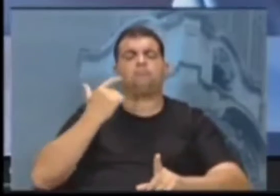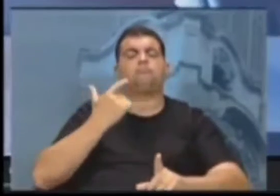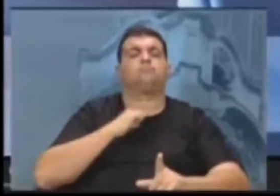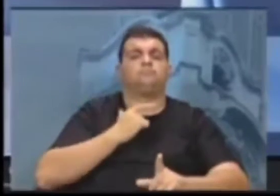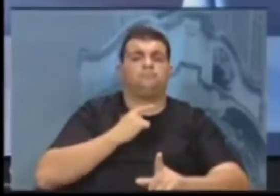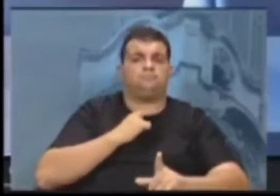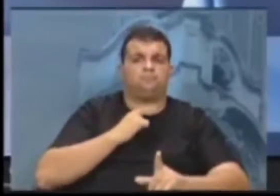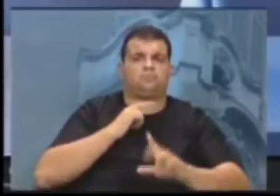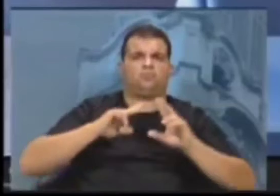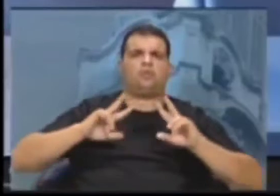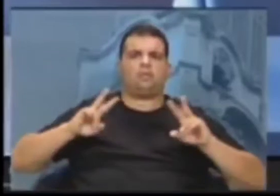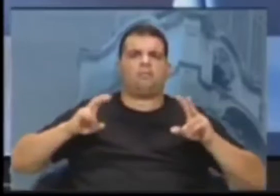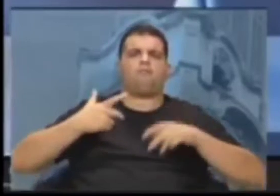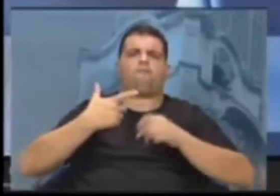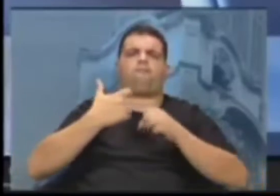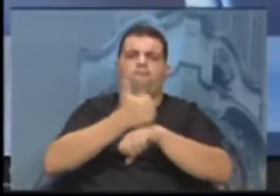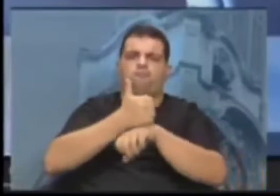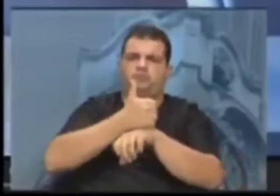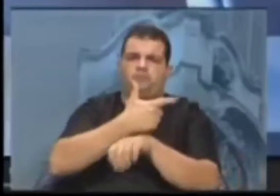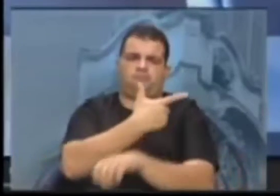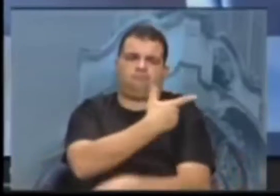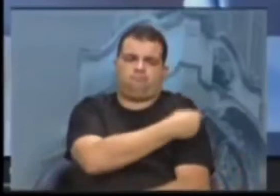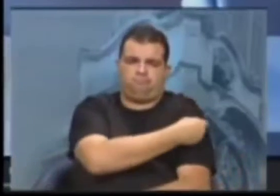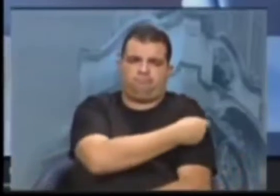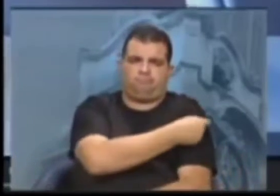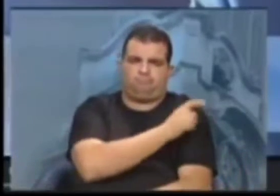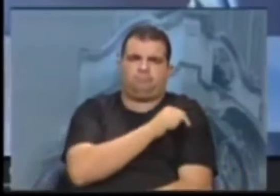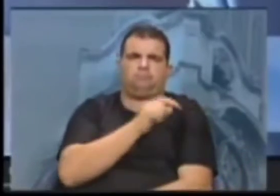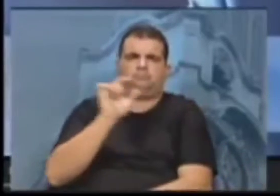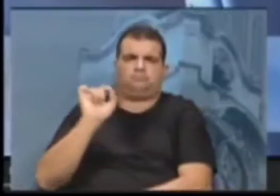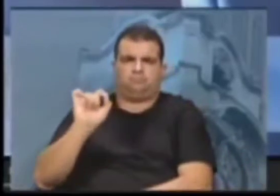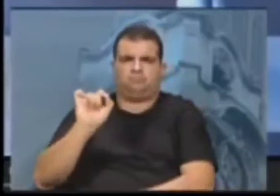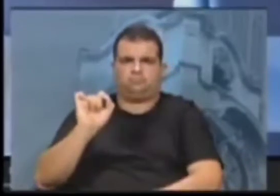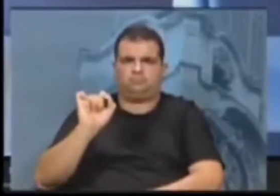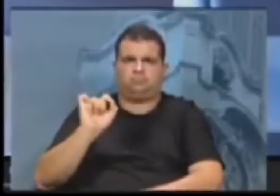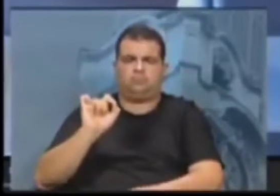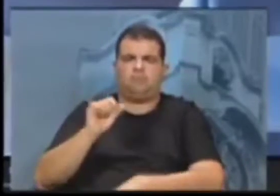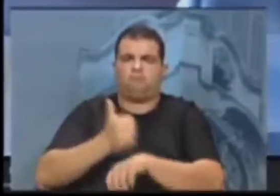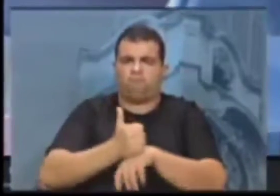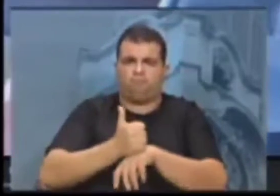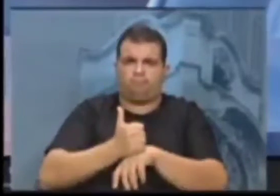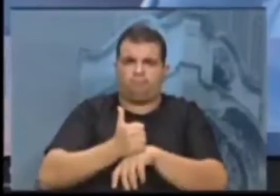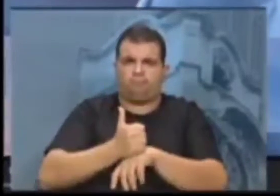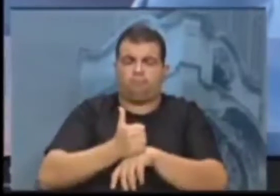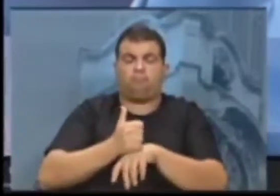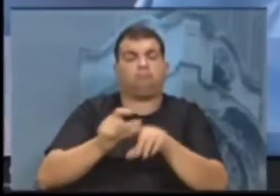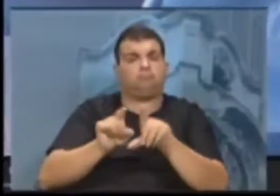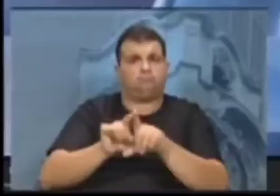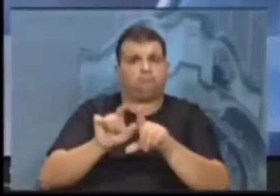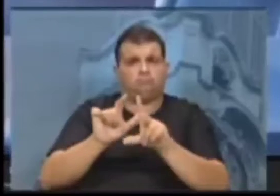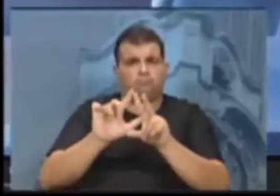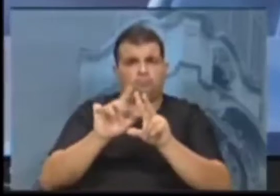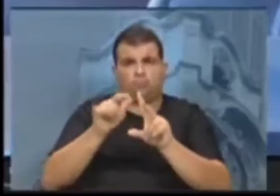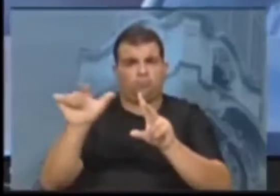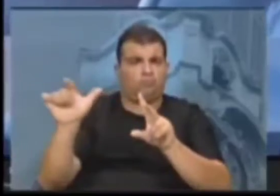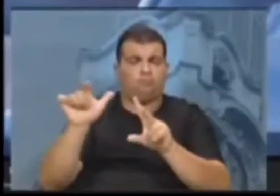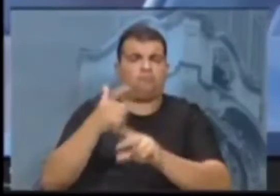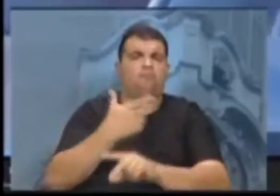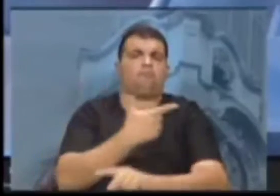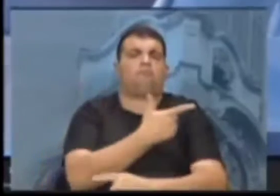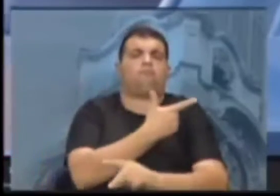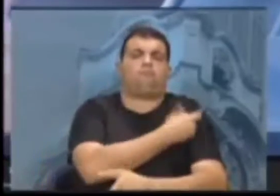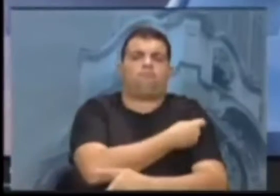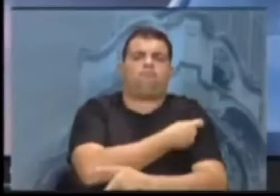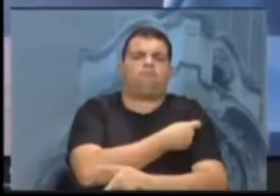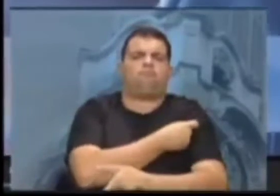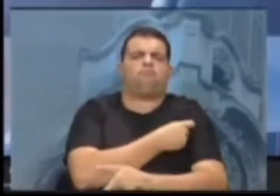situação profissional, que é uma vacinação com ênfase no aspecto profissional e outra vacinação em aspecto de saúde, de